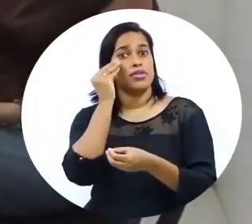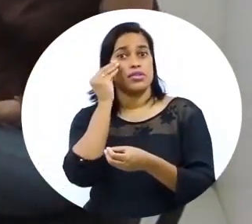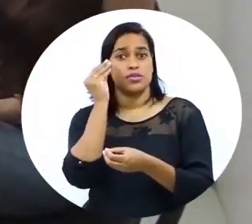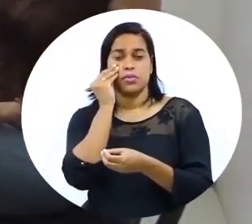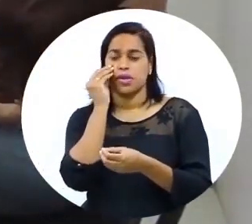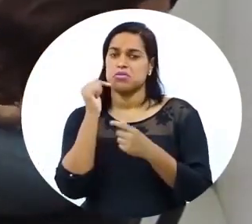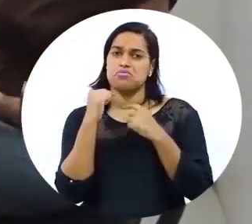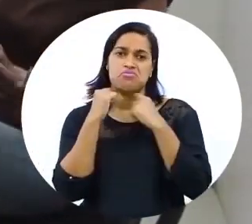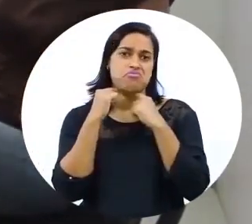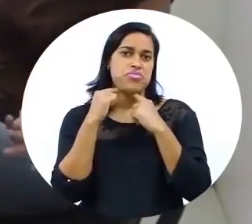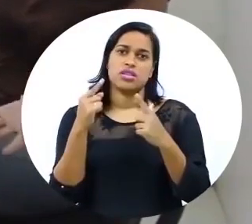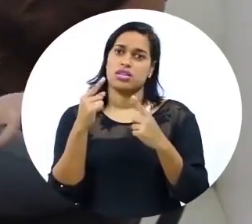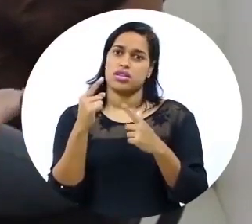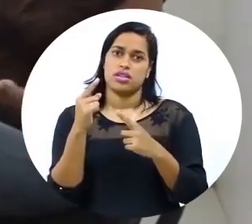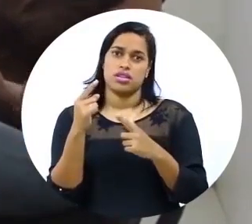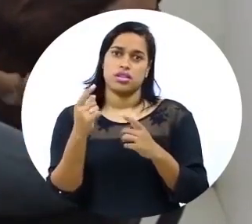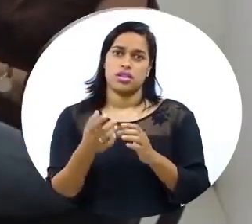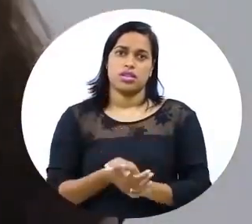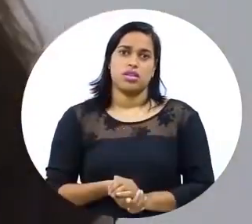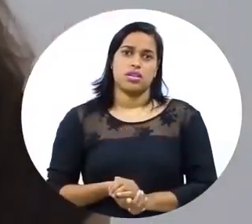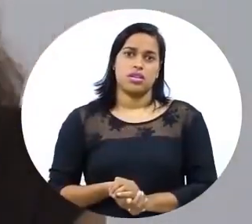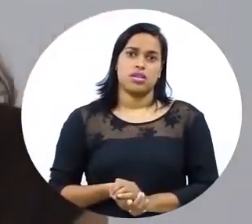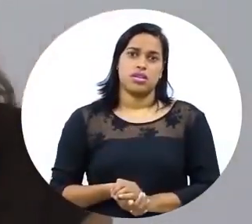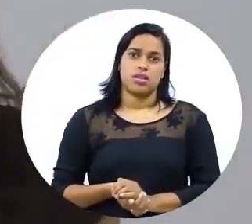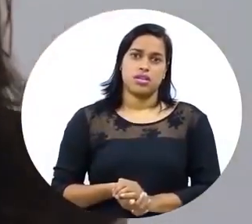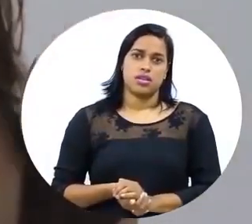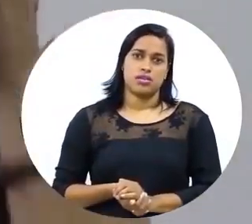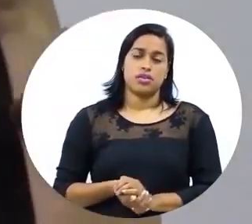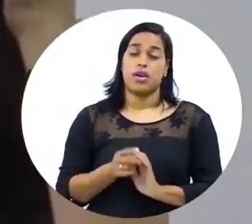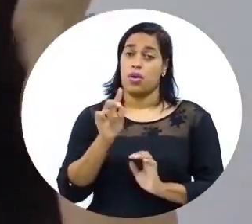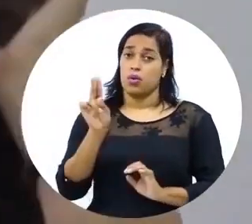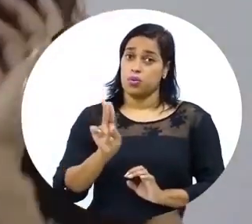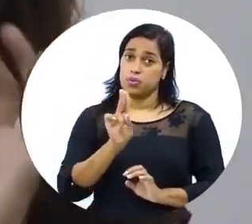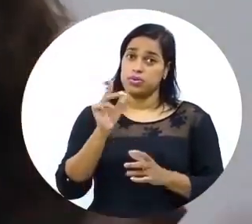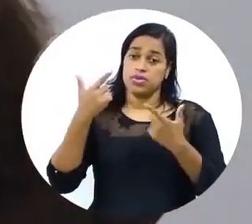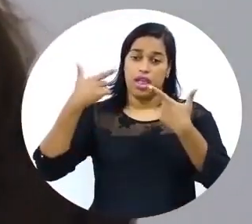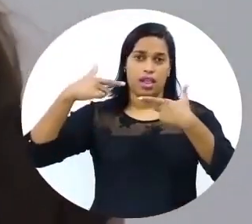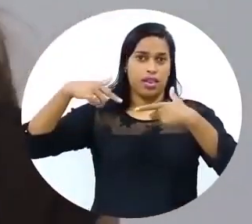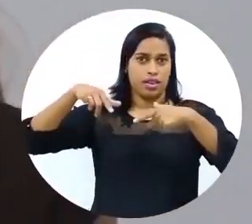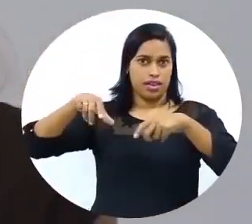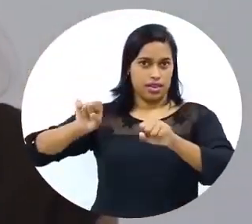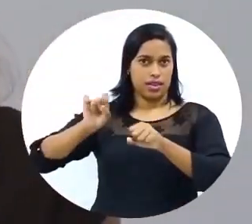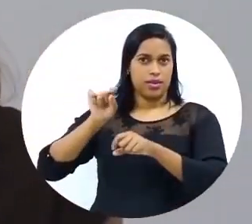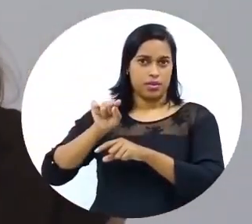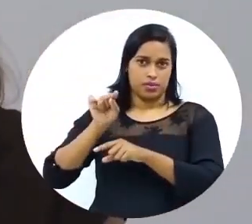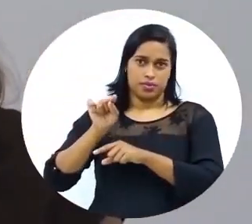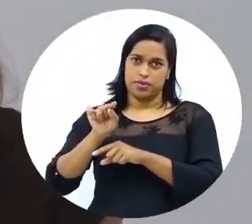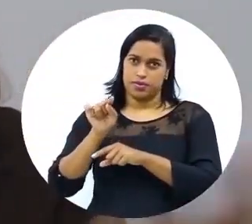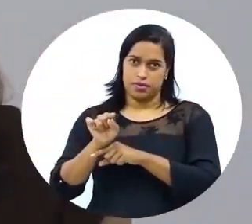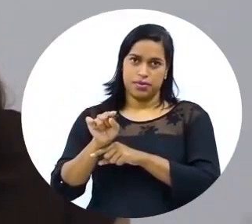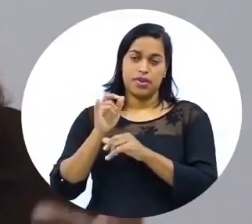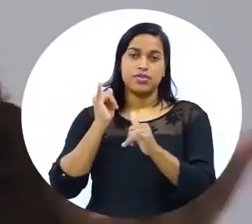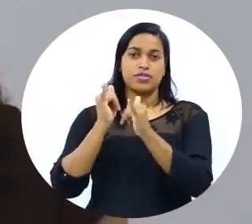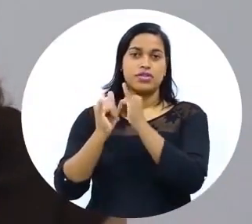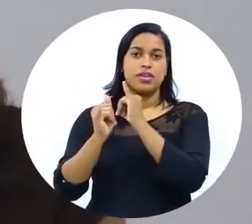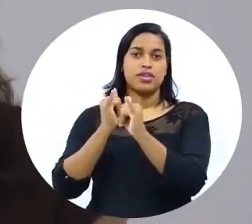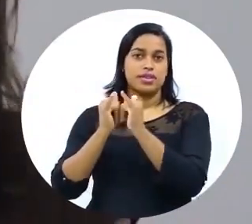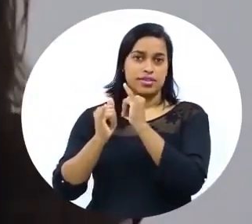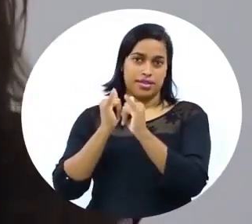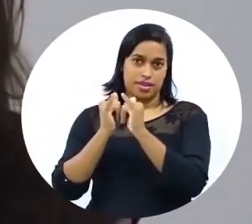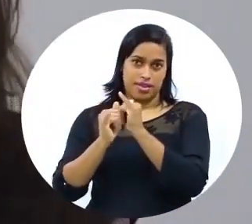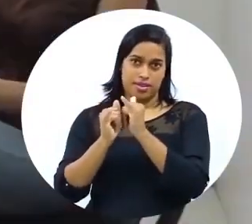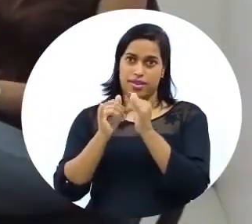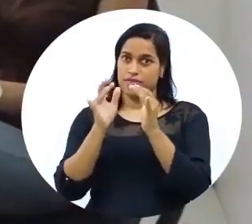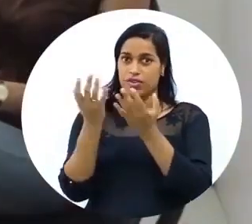Não foi. Não foi. Então, aí já é, utilizando a linguagem da internet, das redes,